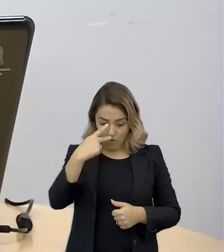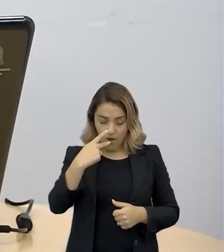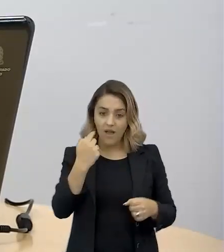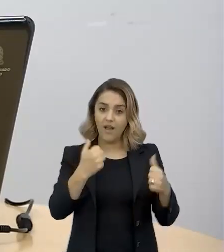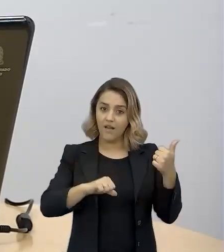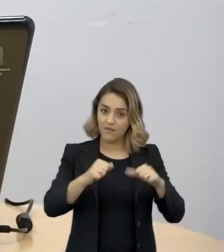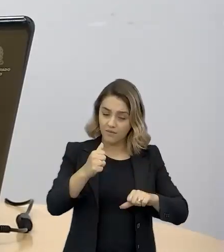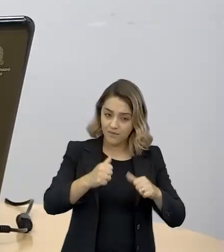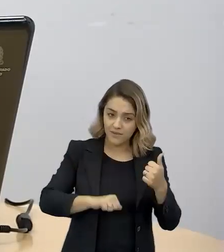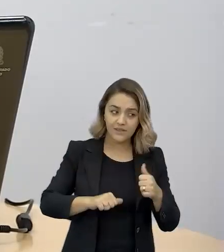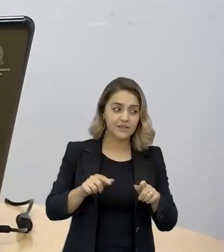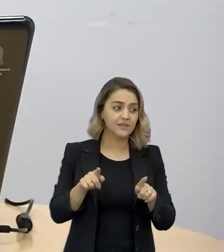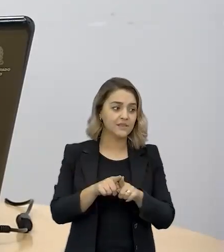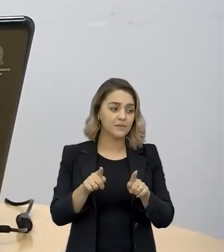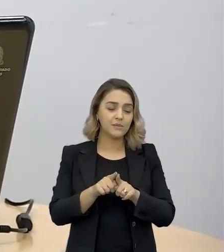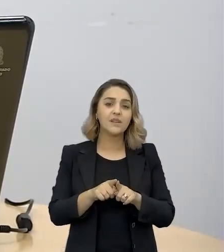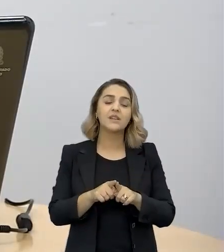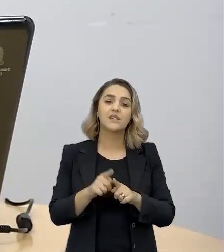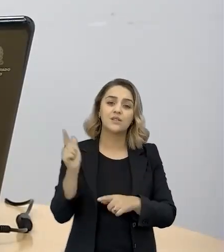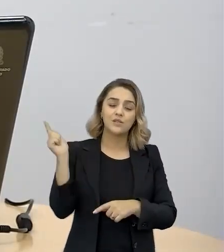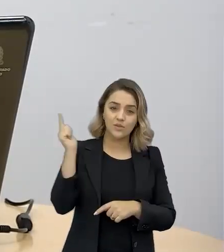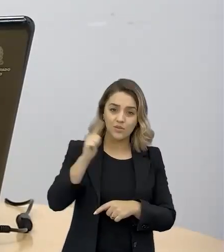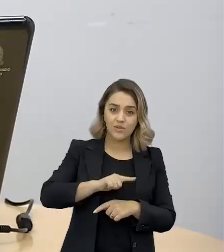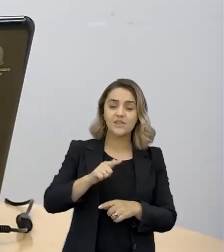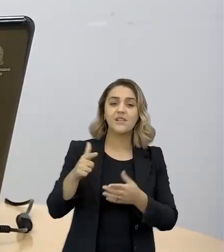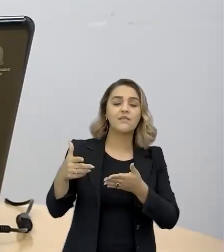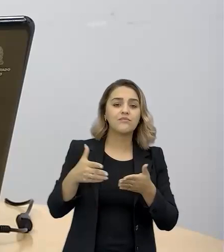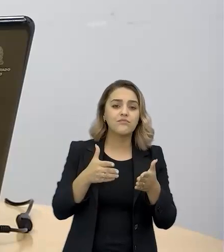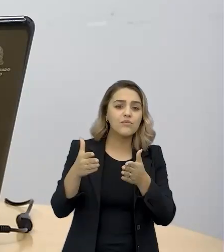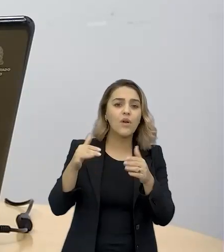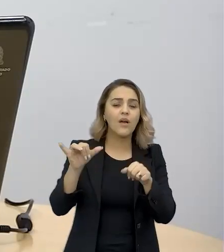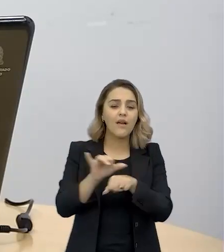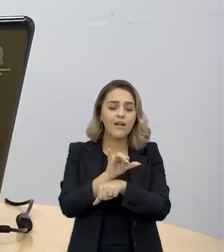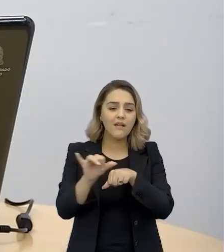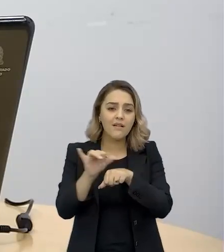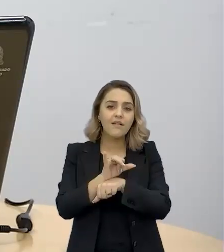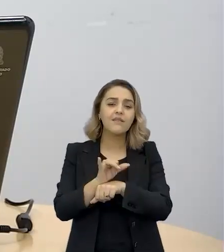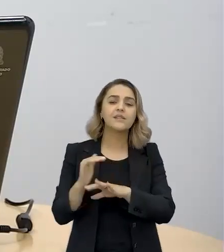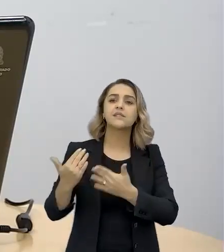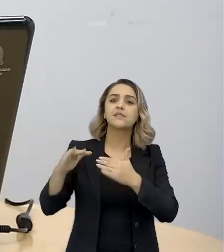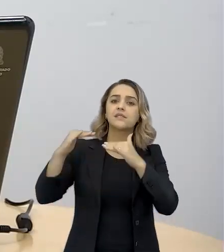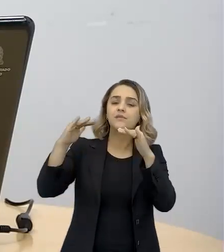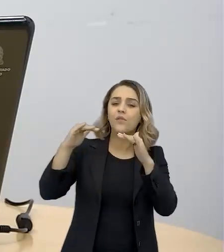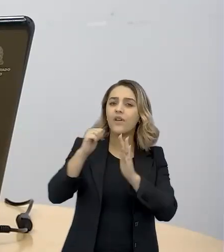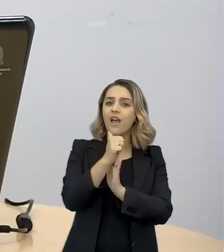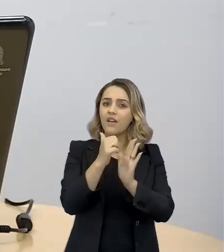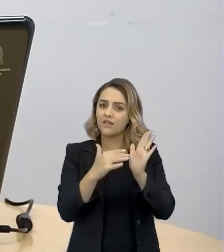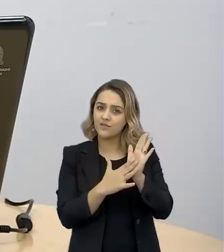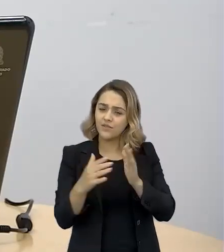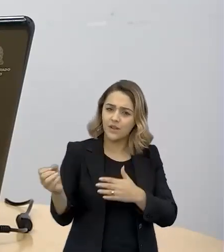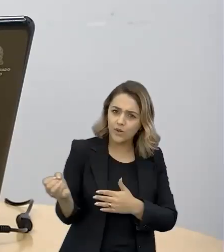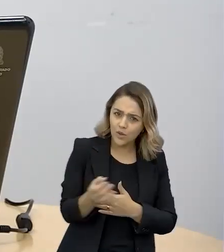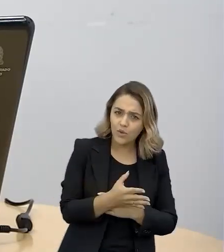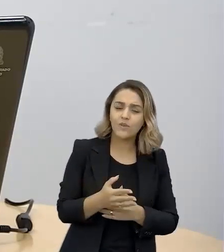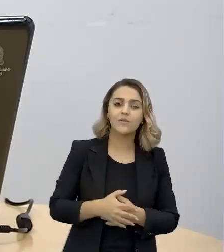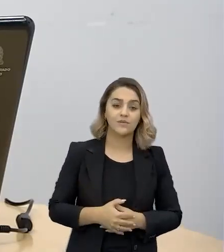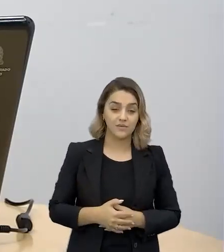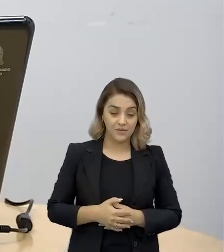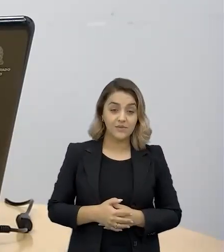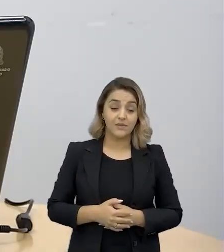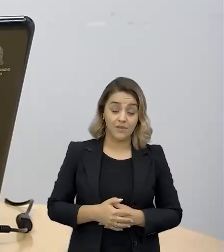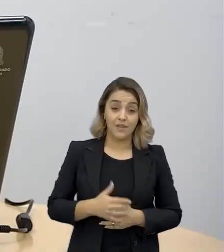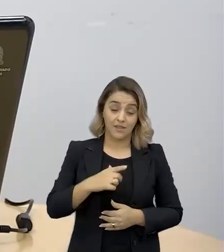E aí você já tem caminhos para desenvolver novas atividades. E nessas